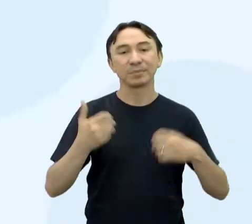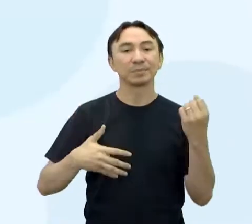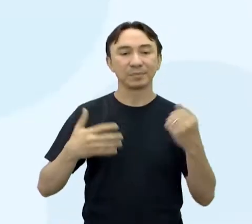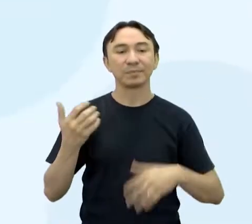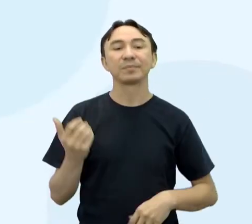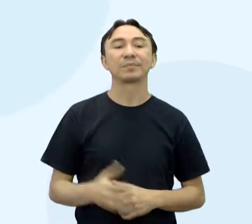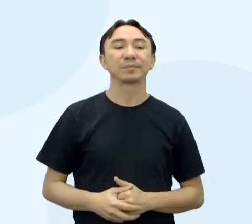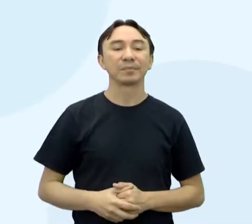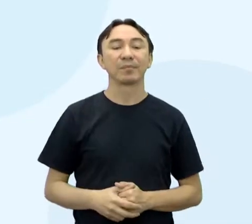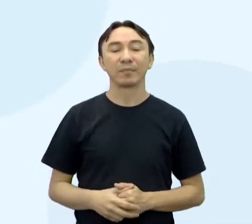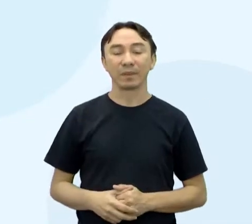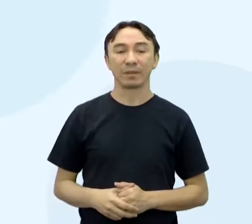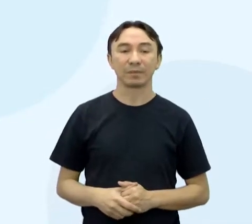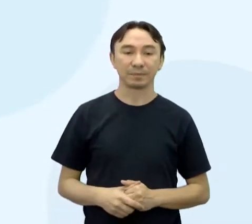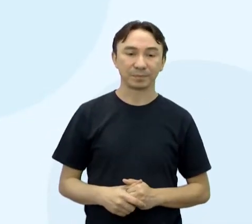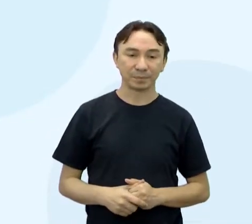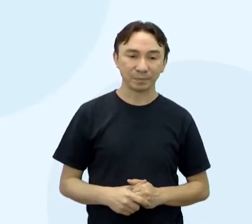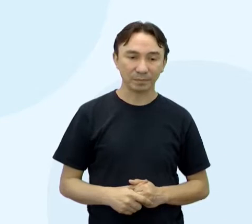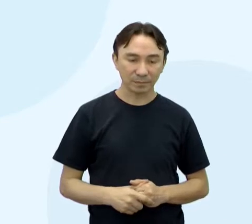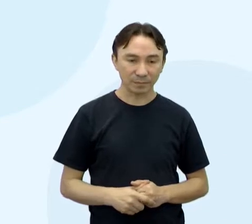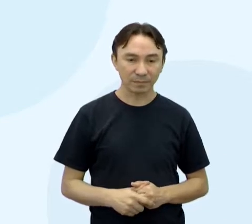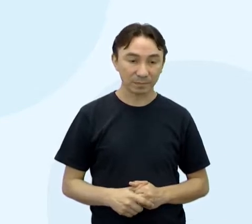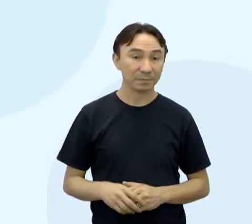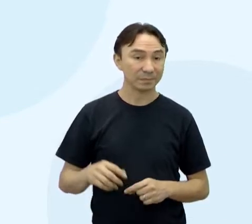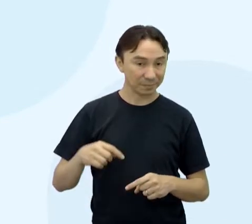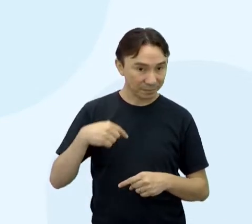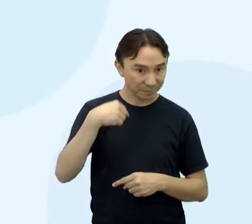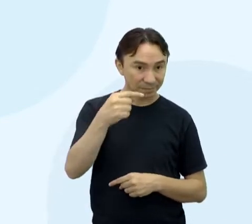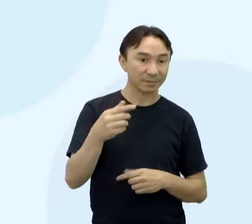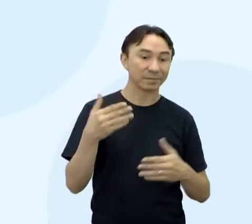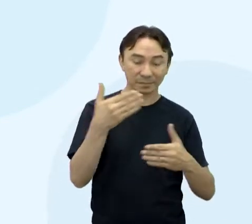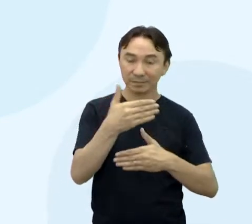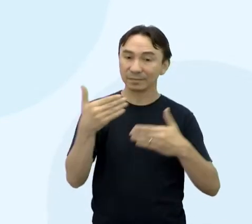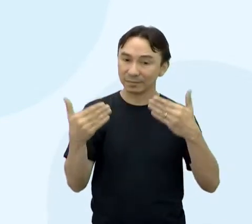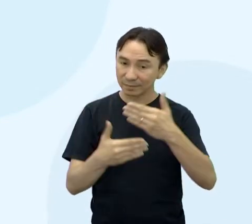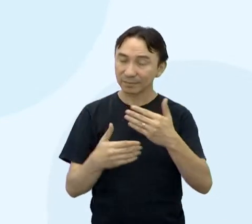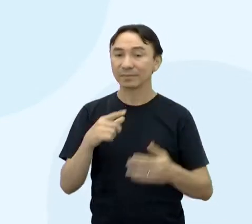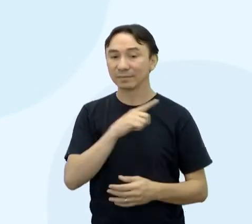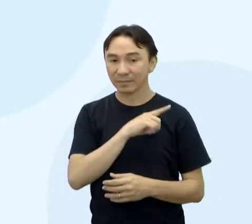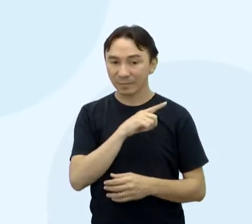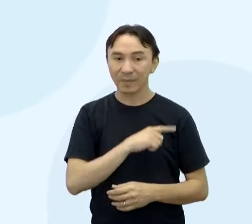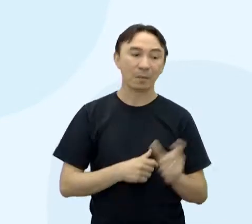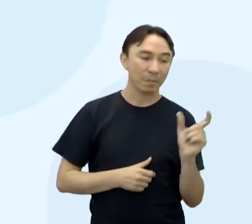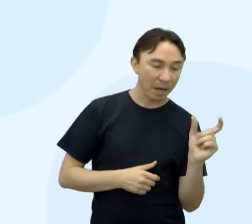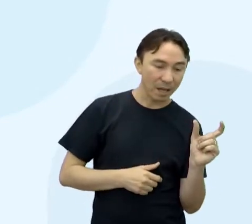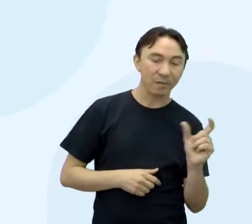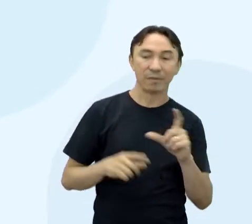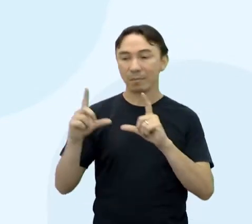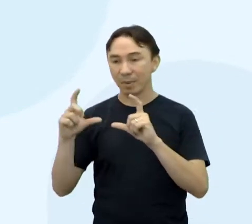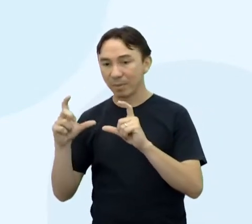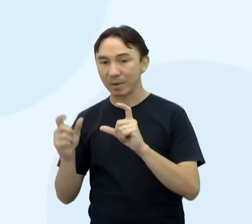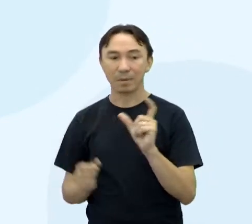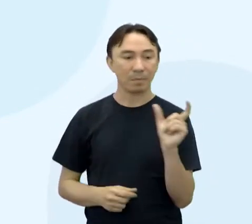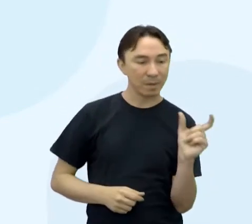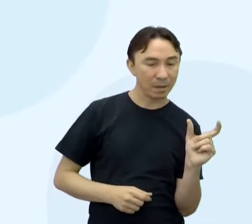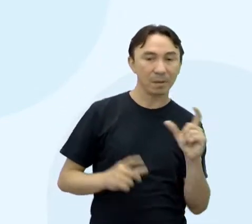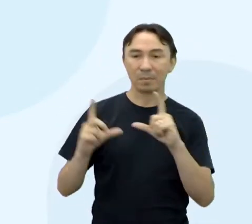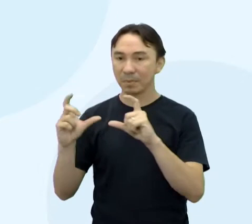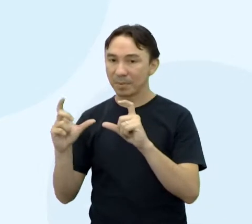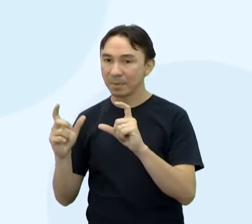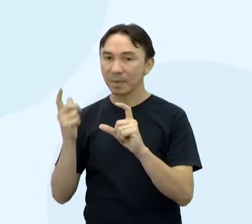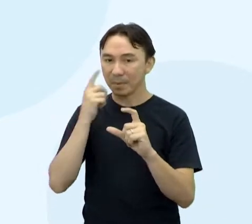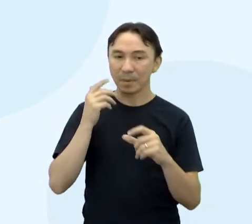lá. Ó, nos próximos slides temos uma sequência de imagens e palavras. Analise. Então,